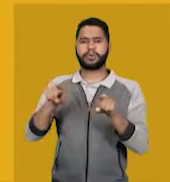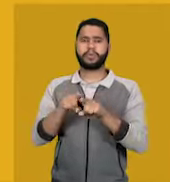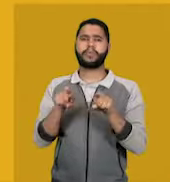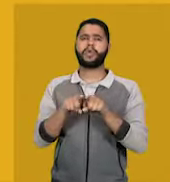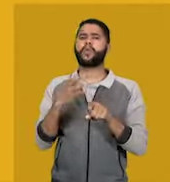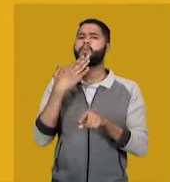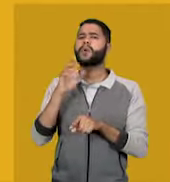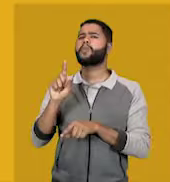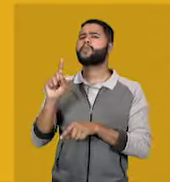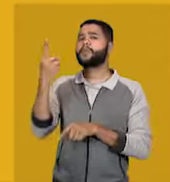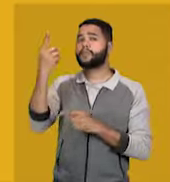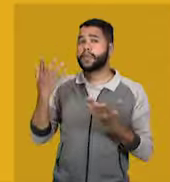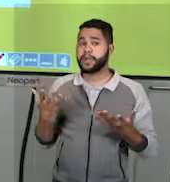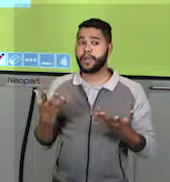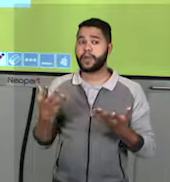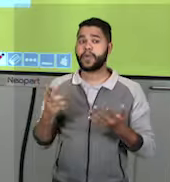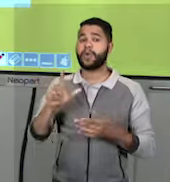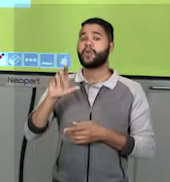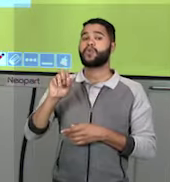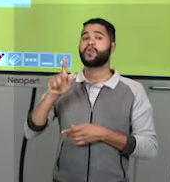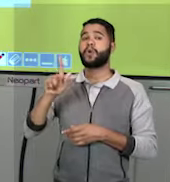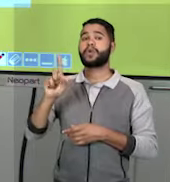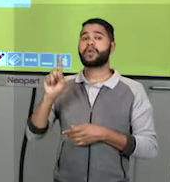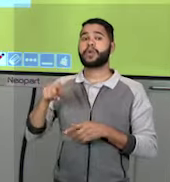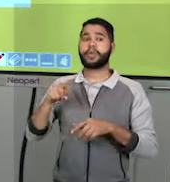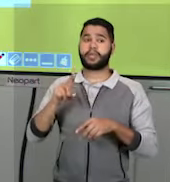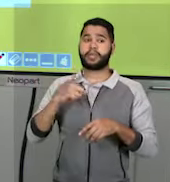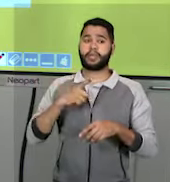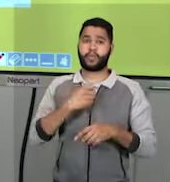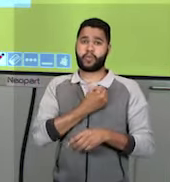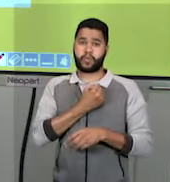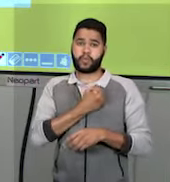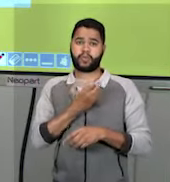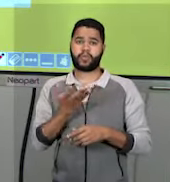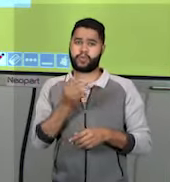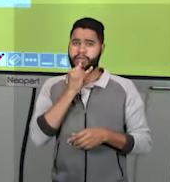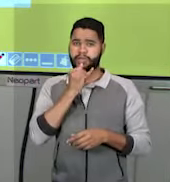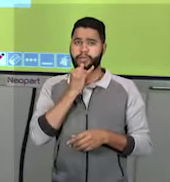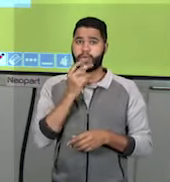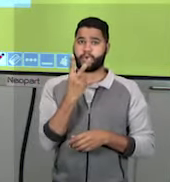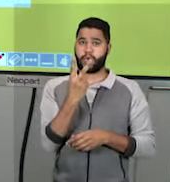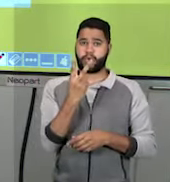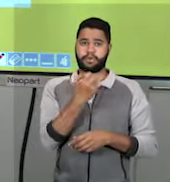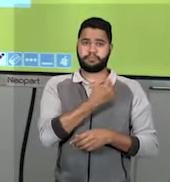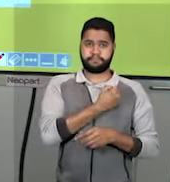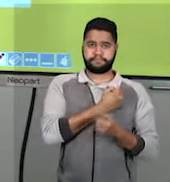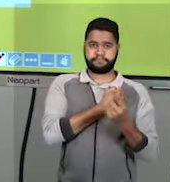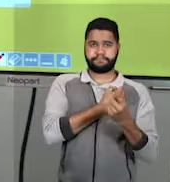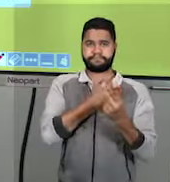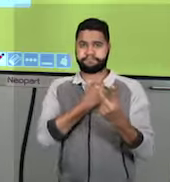que é o primeiro? Logaritmo de um produto. Ou seja, eu tenho dois valores no meu logaritmando.